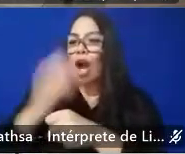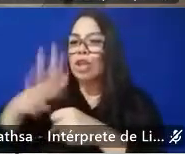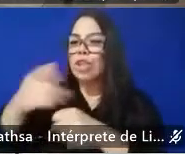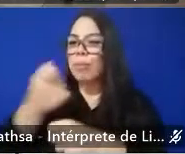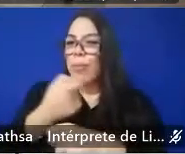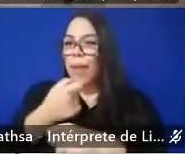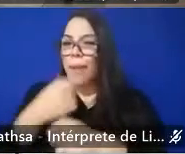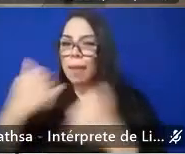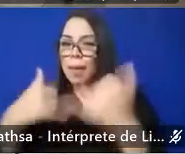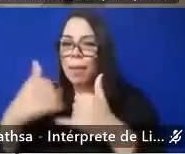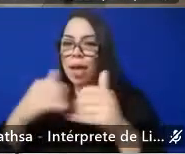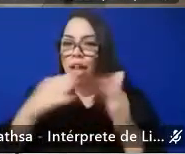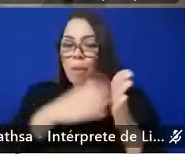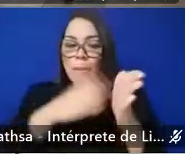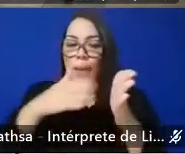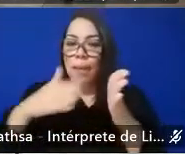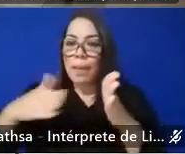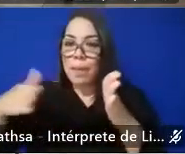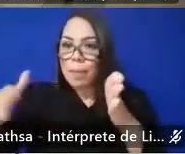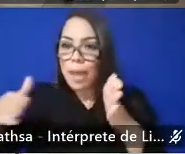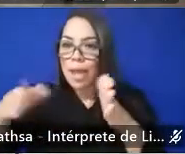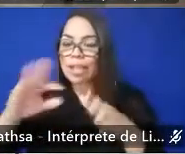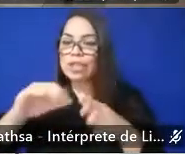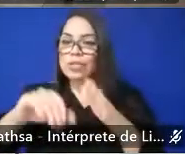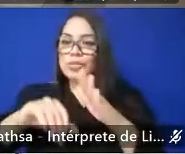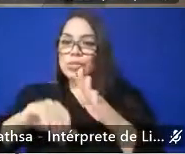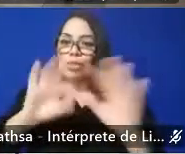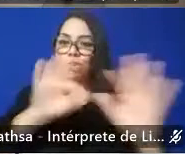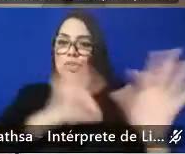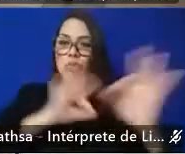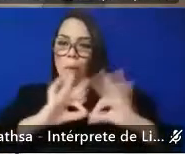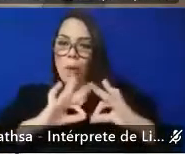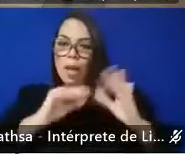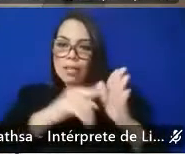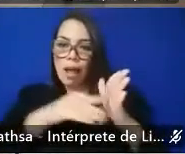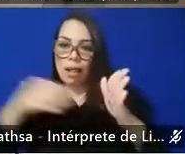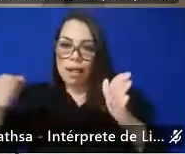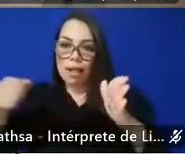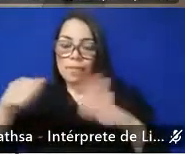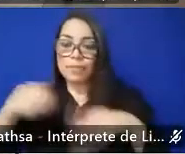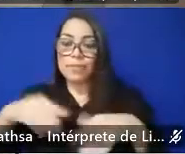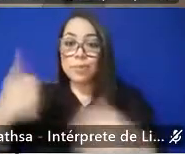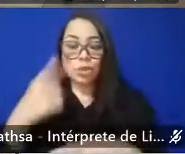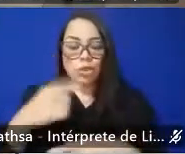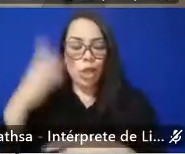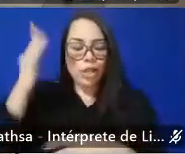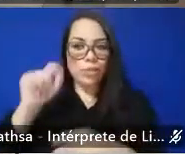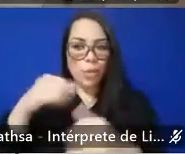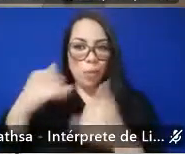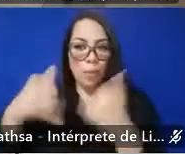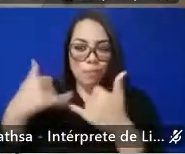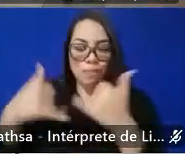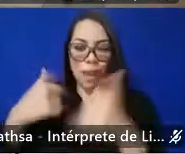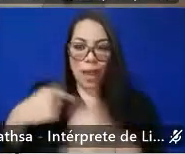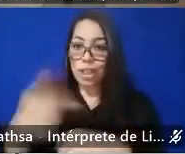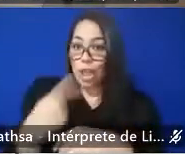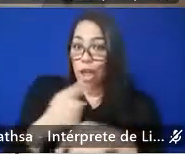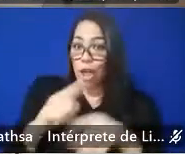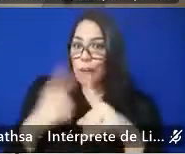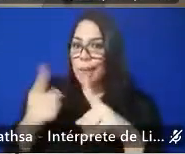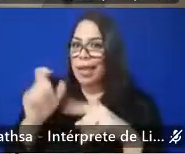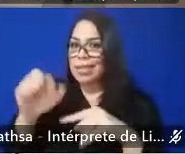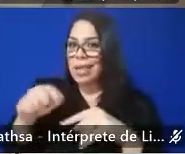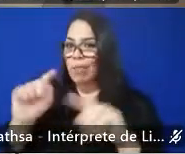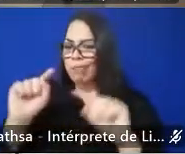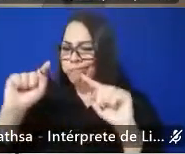prazos dos inquéritos policiais e de sabendo que isso é uma brincadeira Nossa mas não tom de crítica e